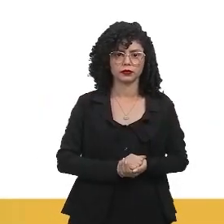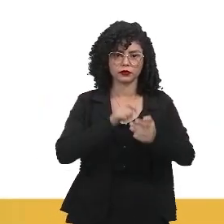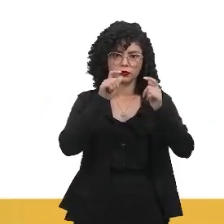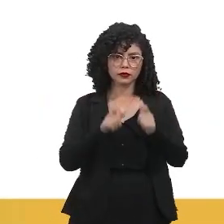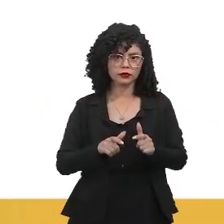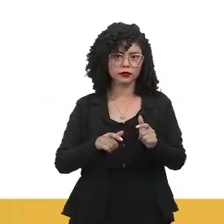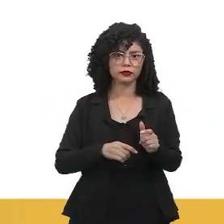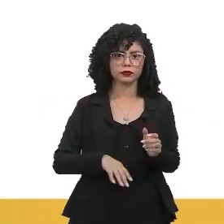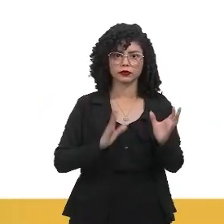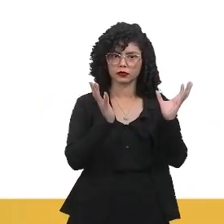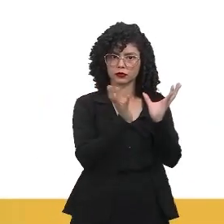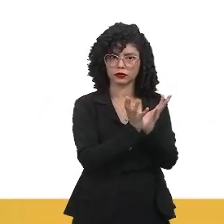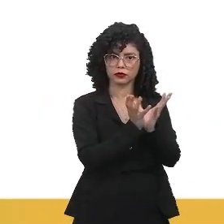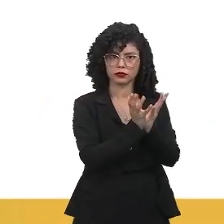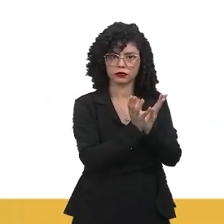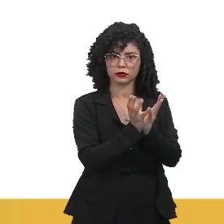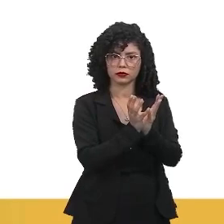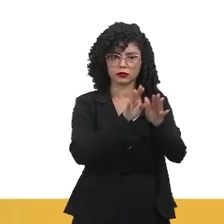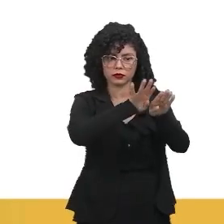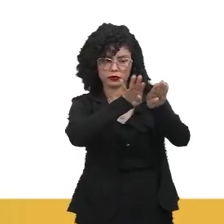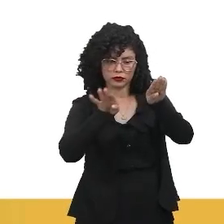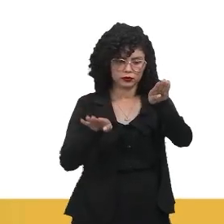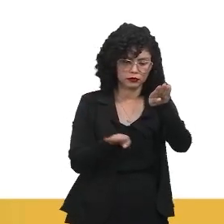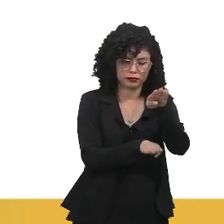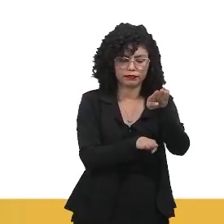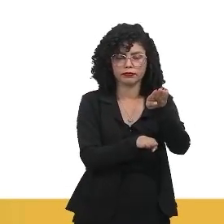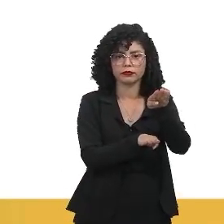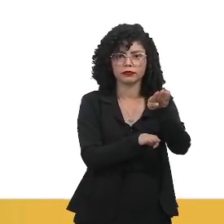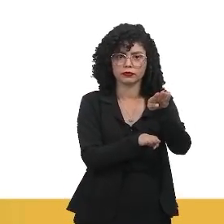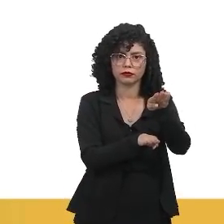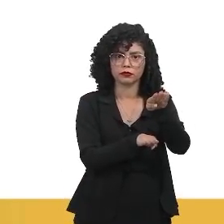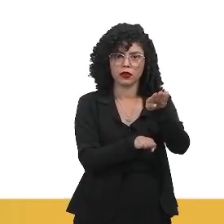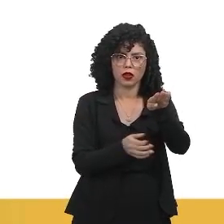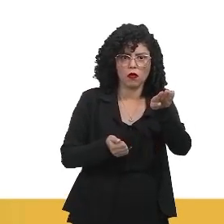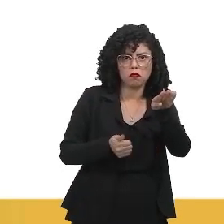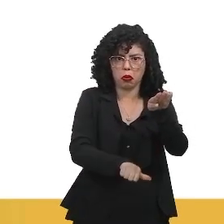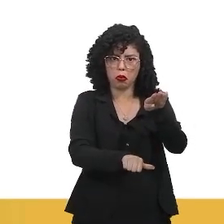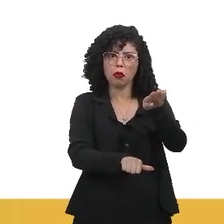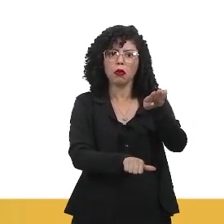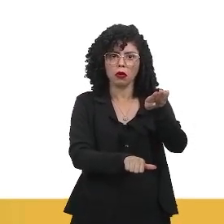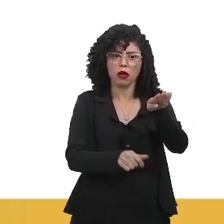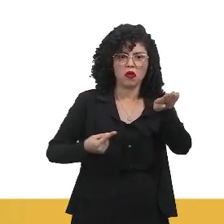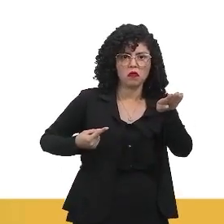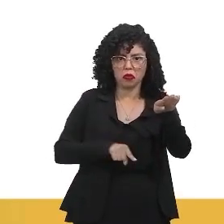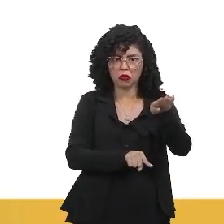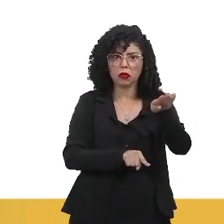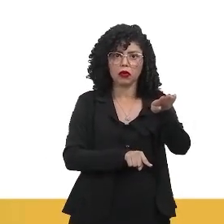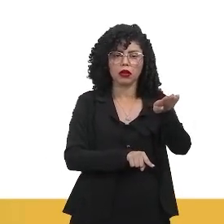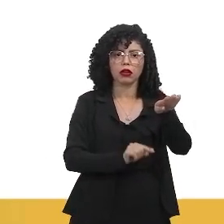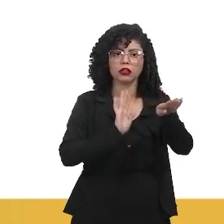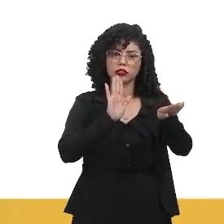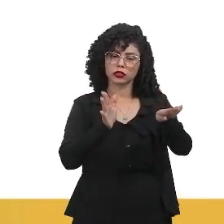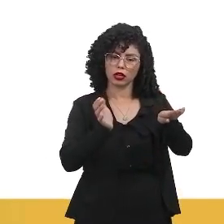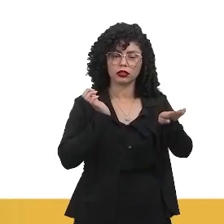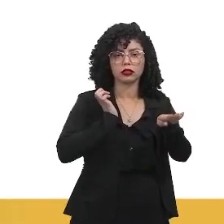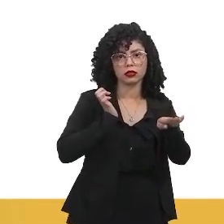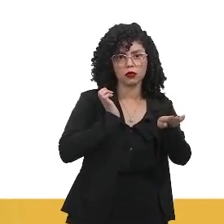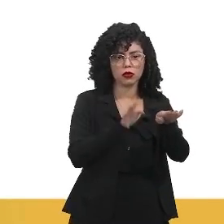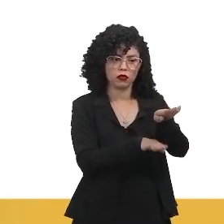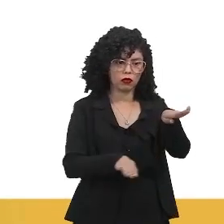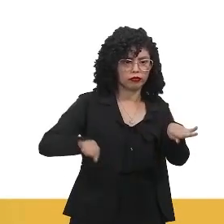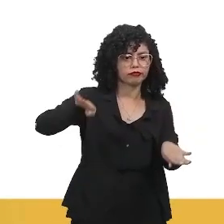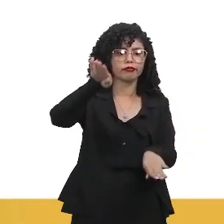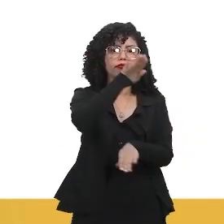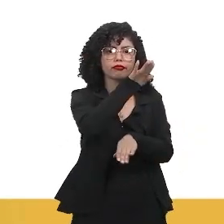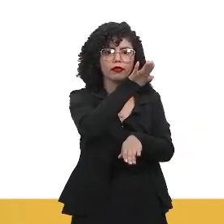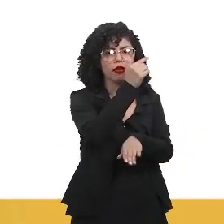onde a classe inferior fica com alguns castigos mais severos e a classe superior, as pessoas mais ricas, não. Então,